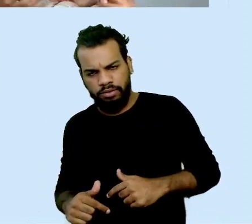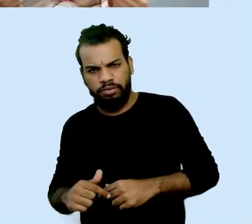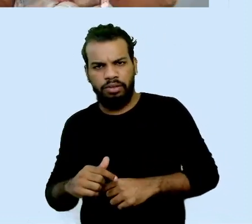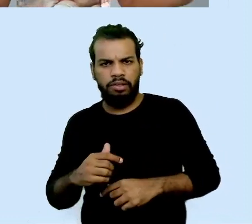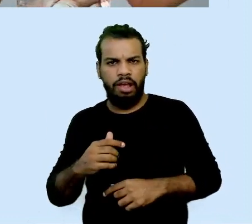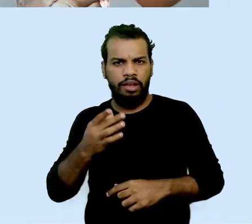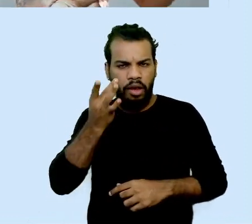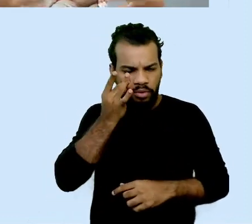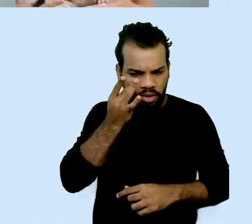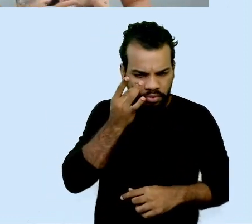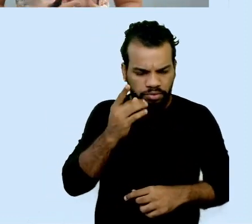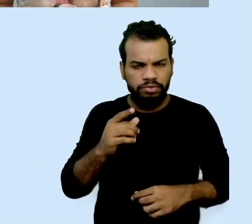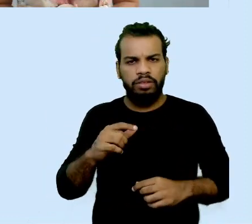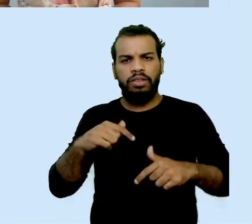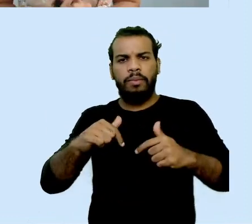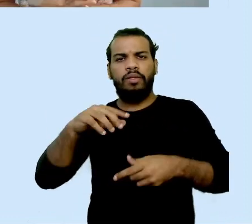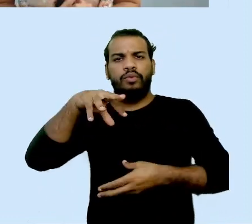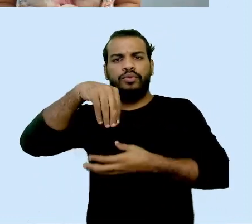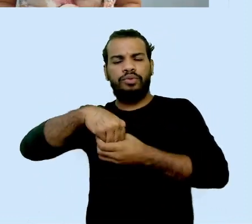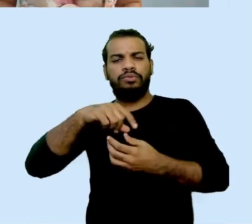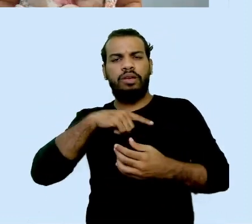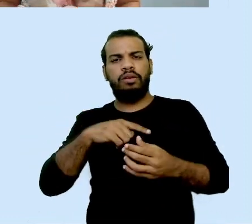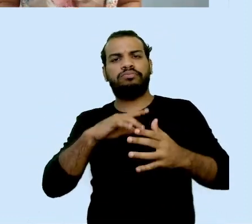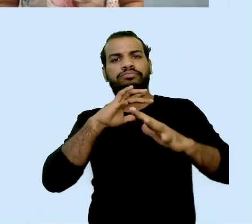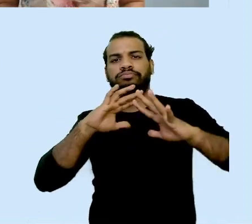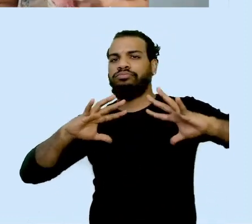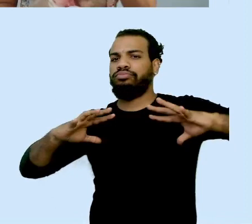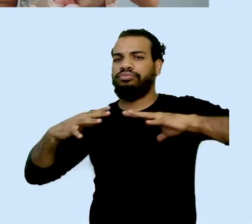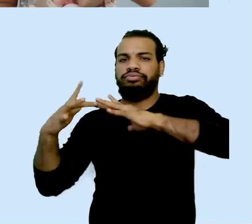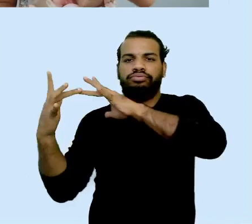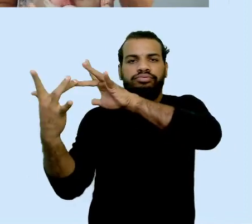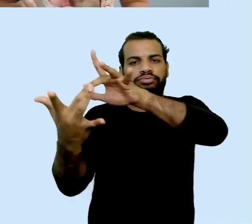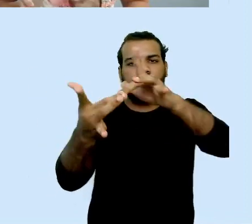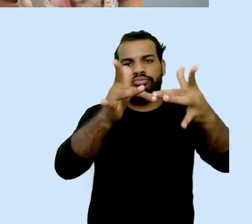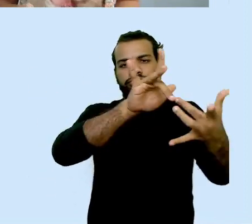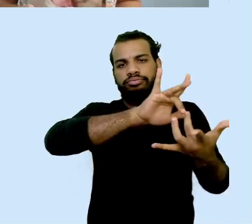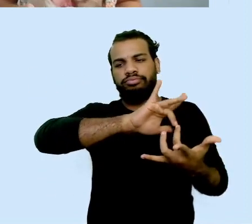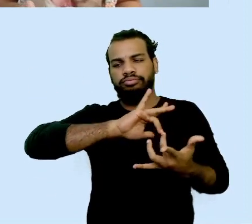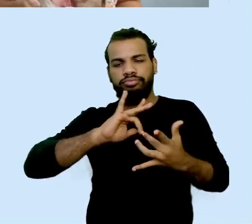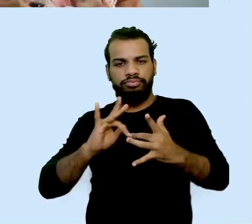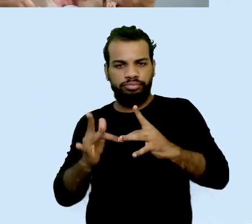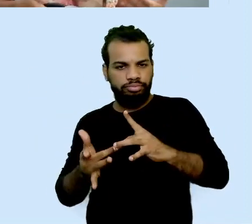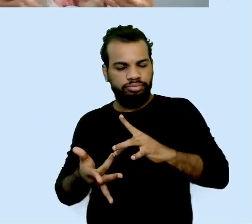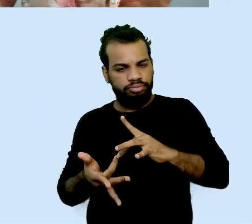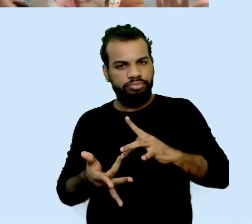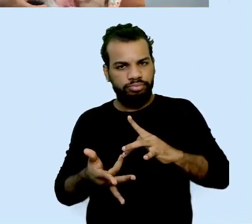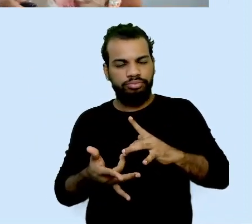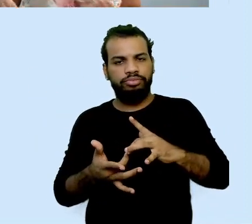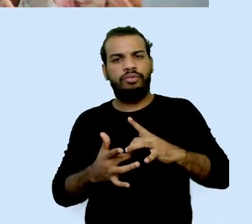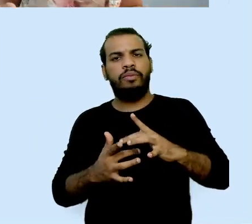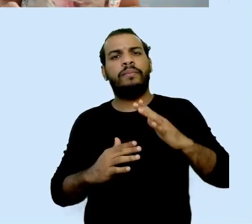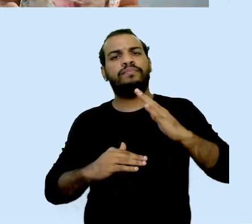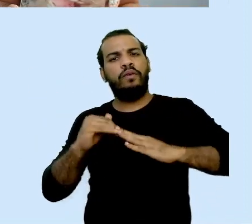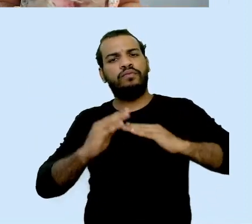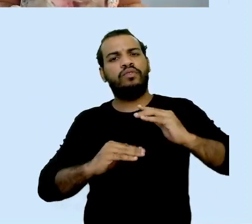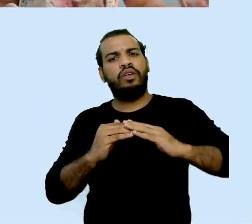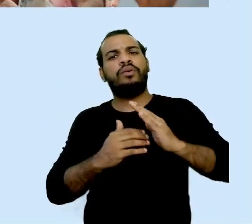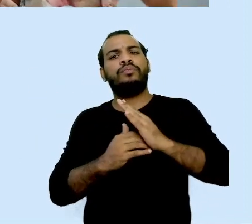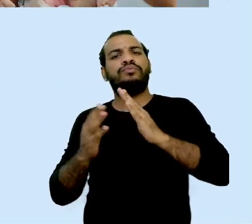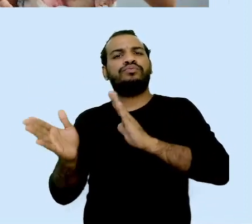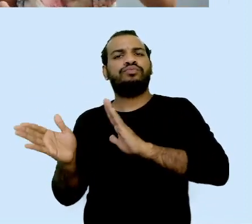vivo, e todos eles trabalhando dentro de uma rede super interessante de profissionais voltados para